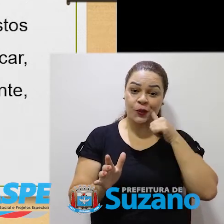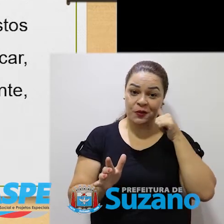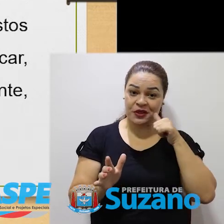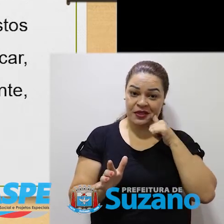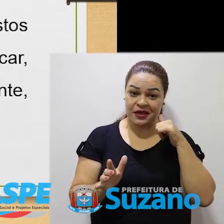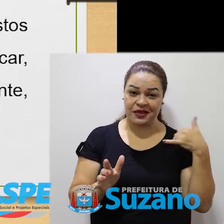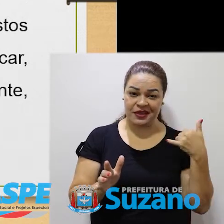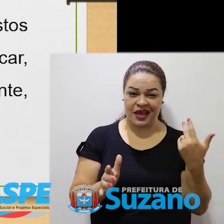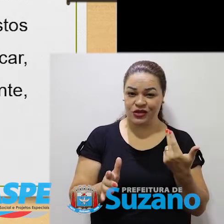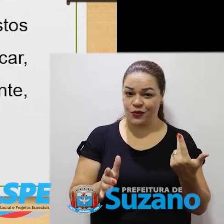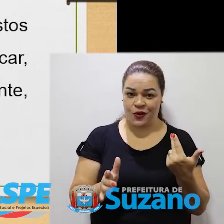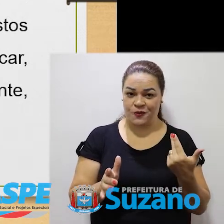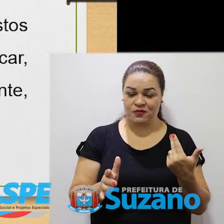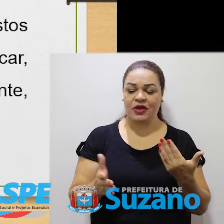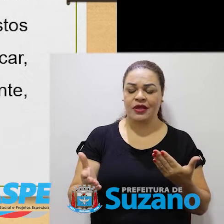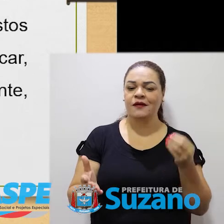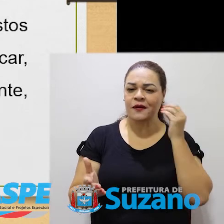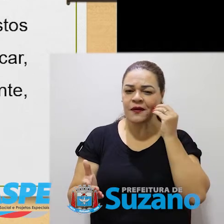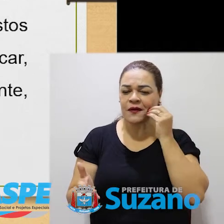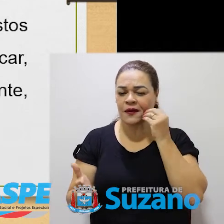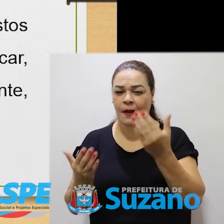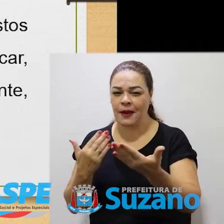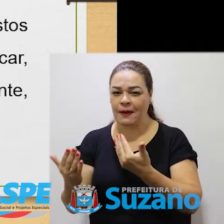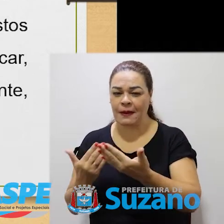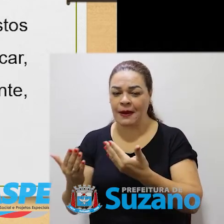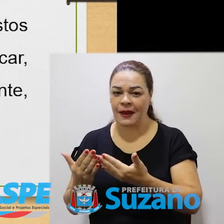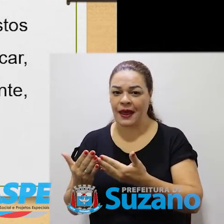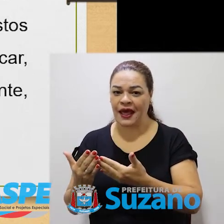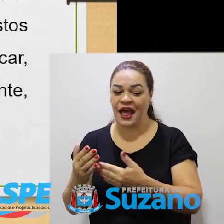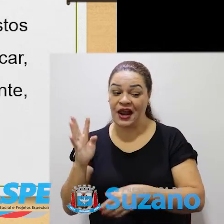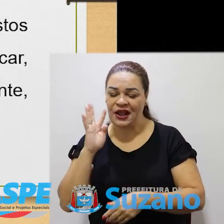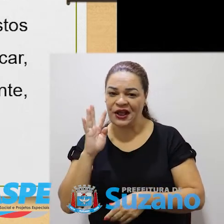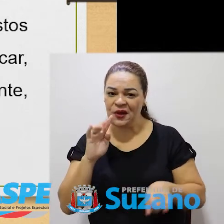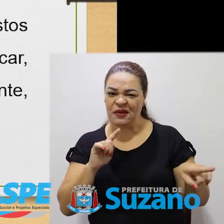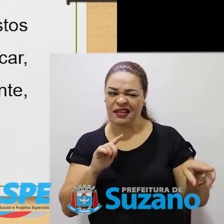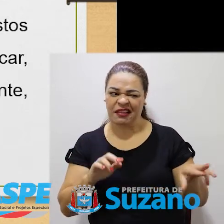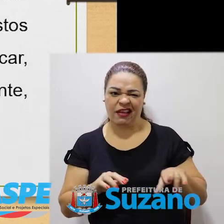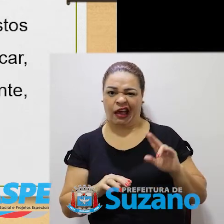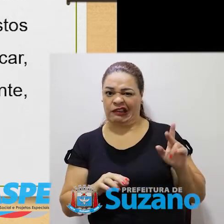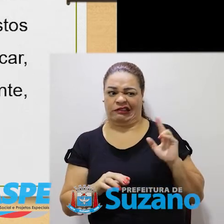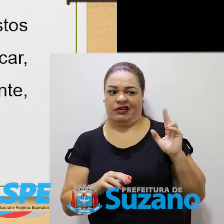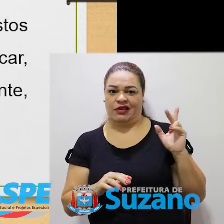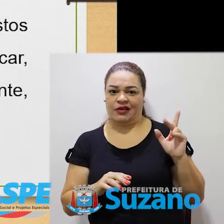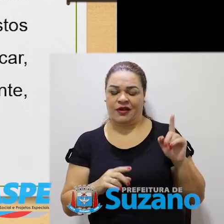tentativas, se tornaram amigos. Ela era legal, mas ela era esquisita. Ele não conseguia